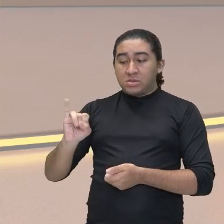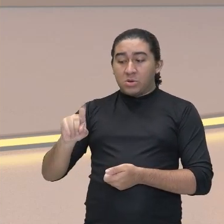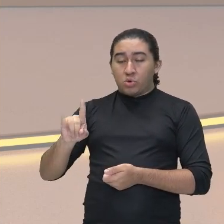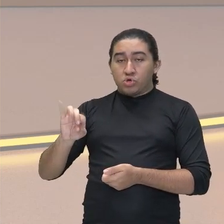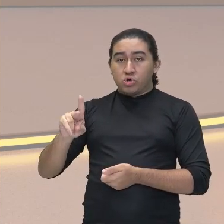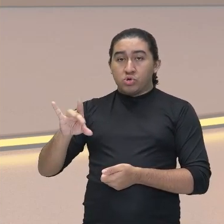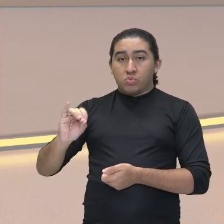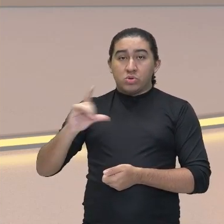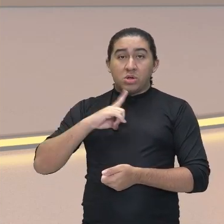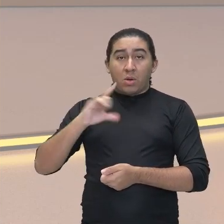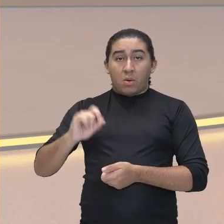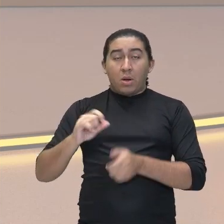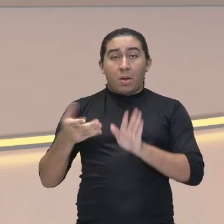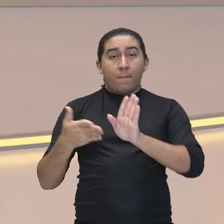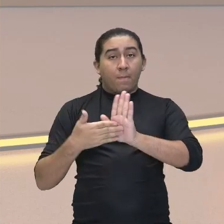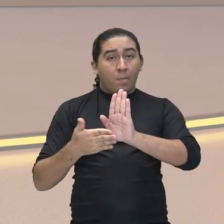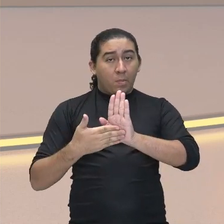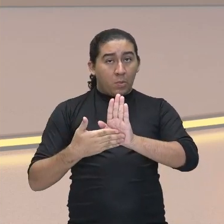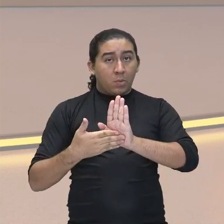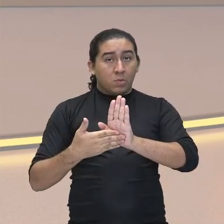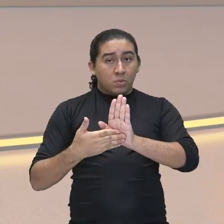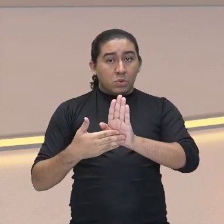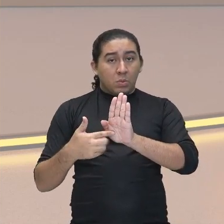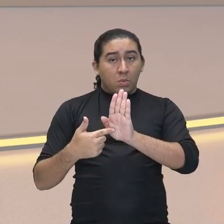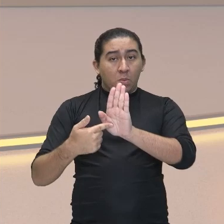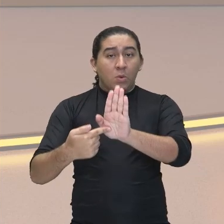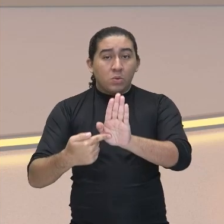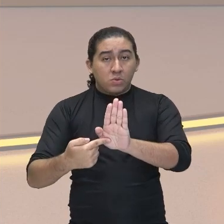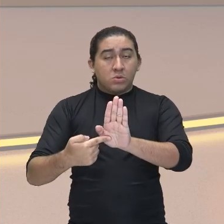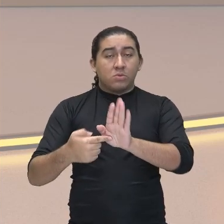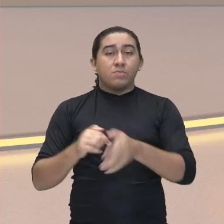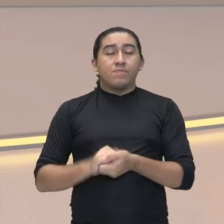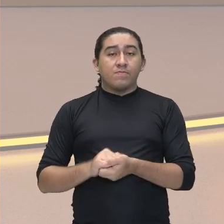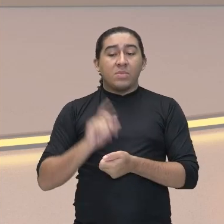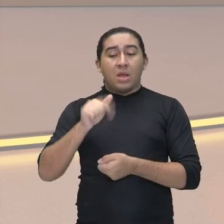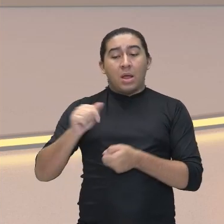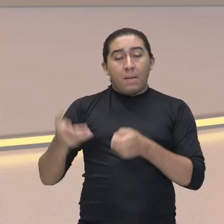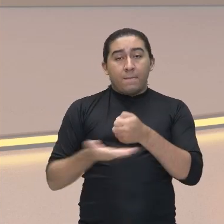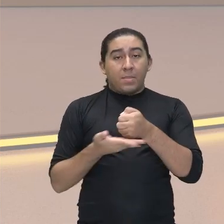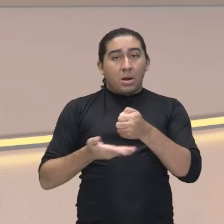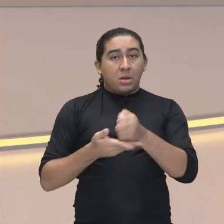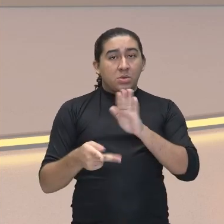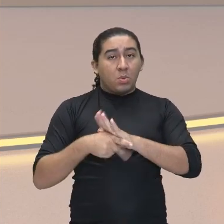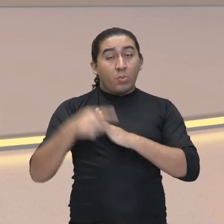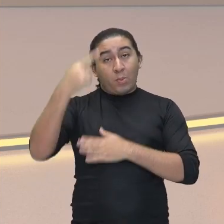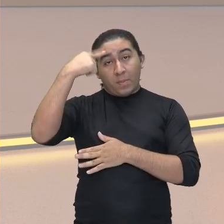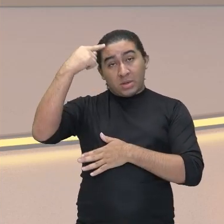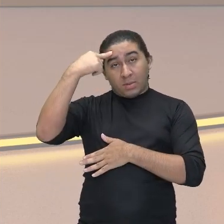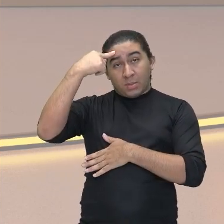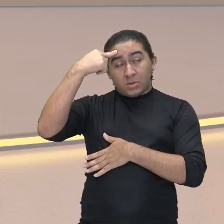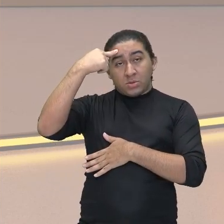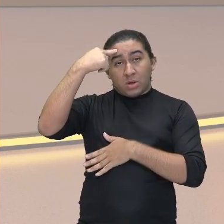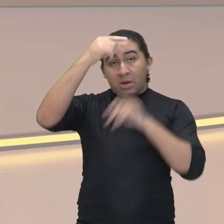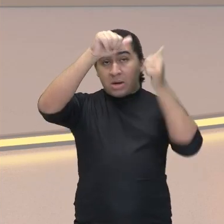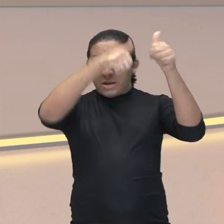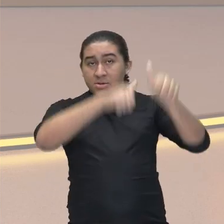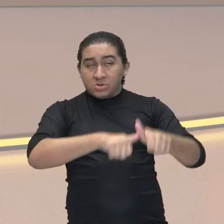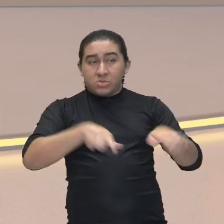trazer proposições, né? E o silogismo é a base da lógica, que vai